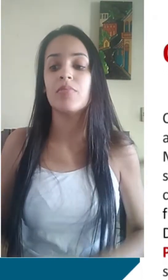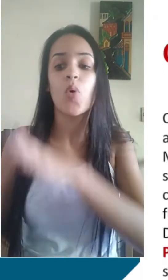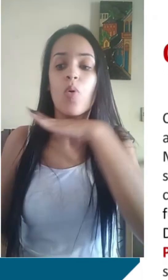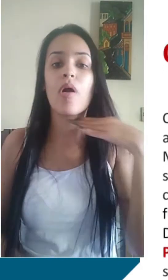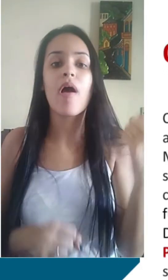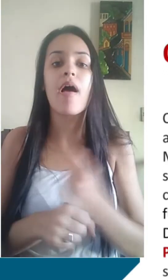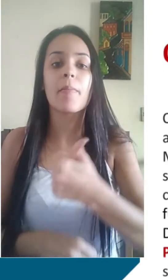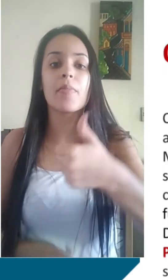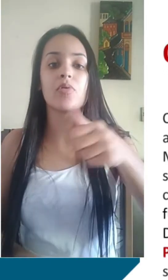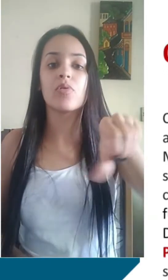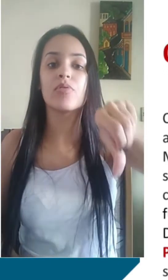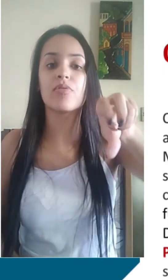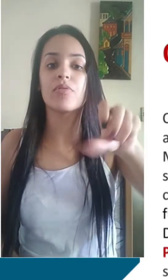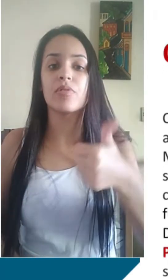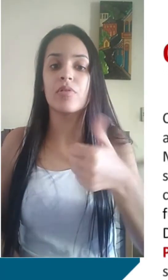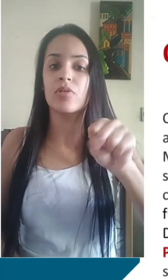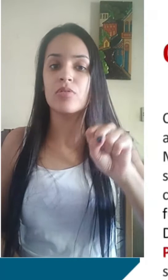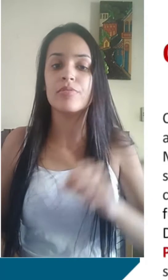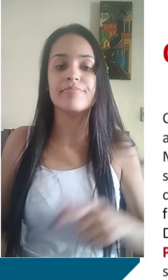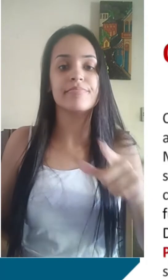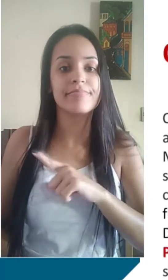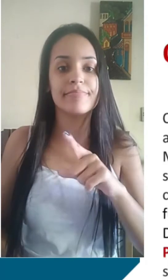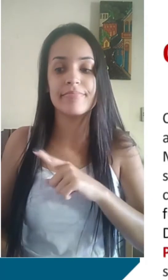Poesias, 1888, e Tarde,